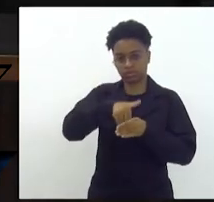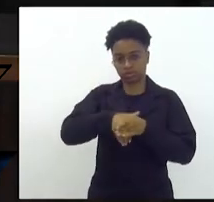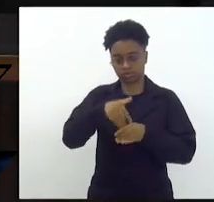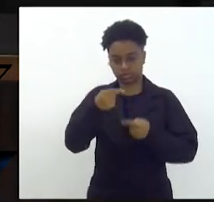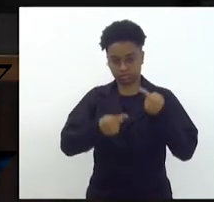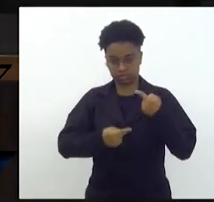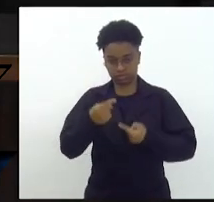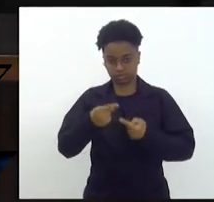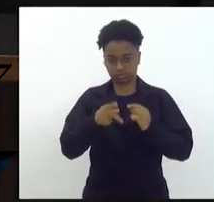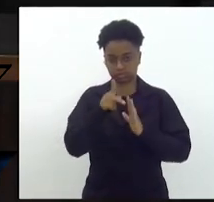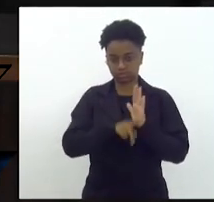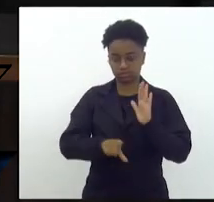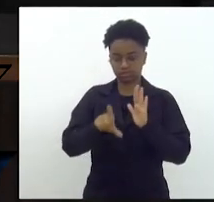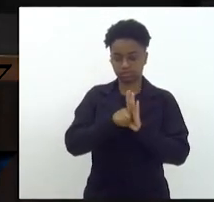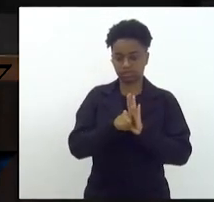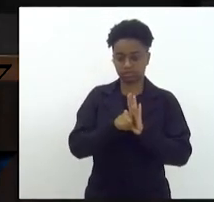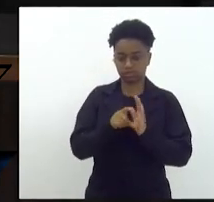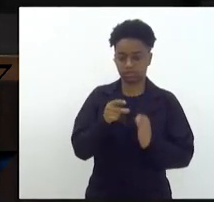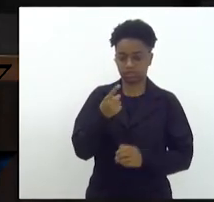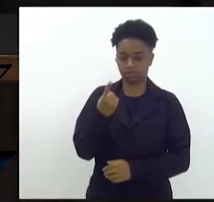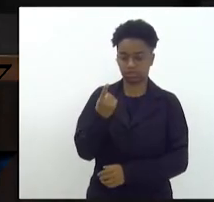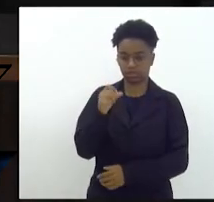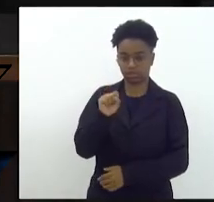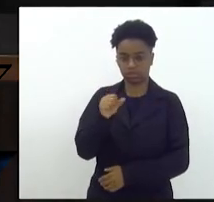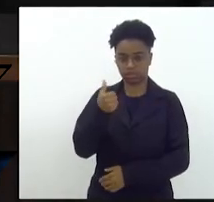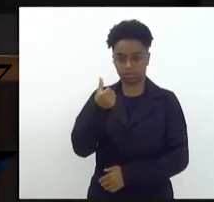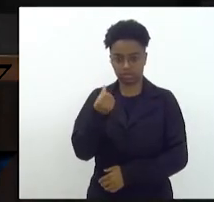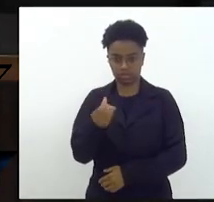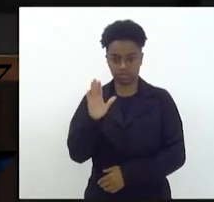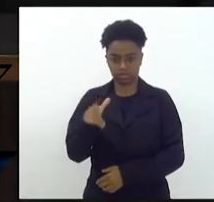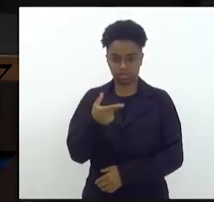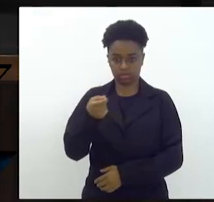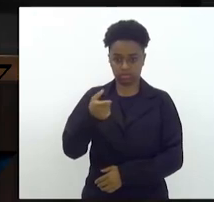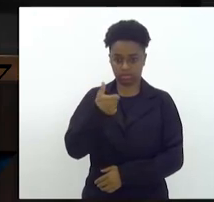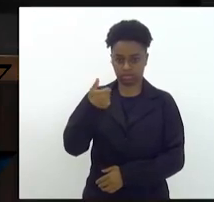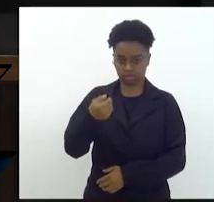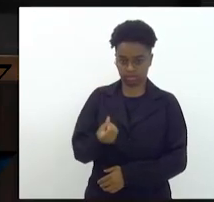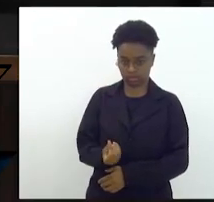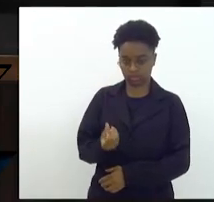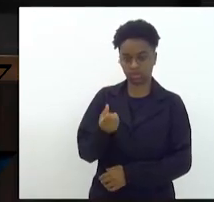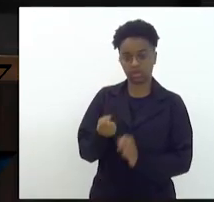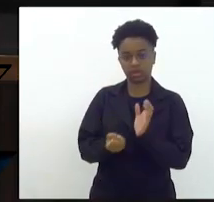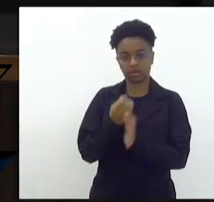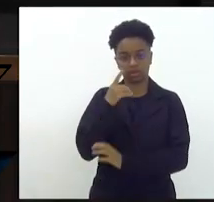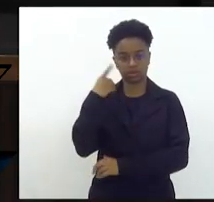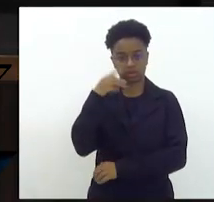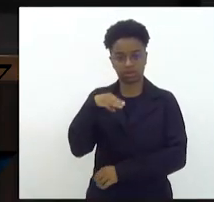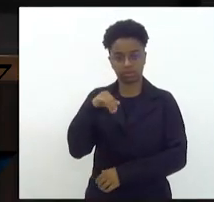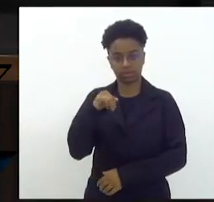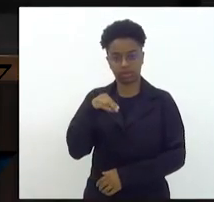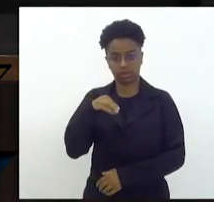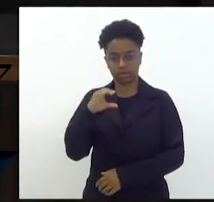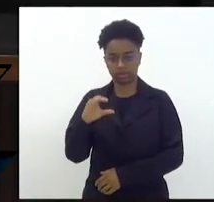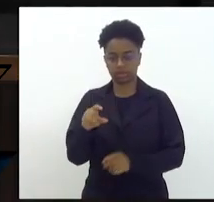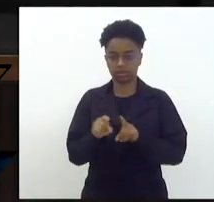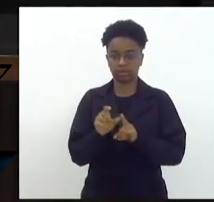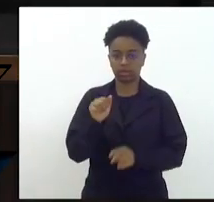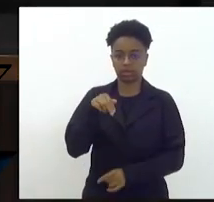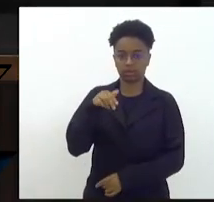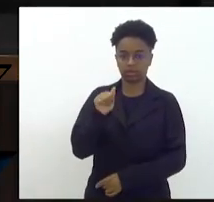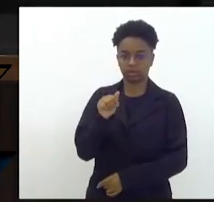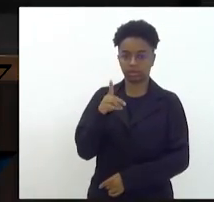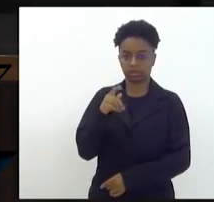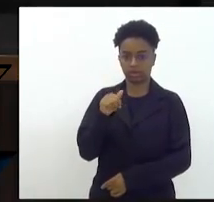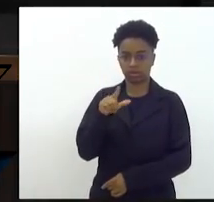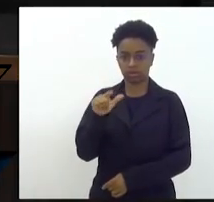projeto de lei 1816/2016 de autoria dos deputados Carlos Mick e Ana Paula heichuan